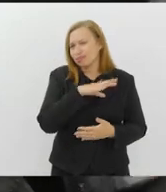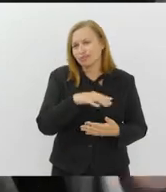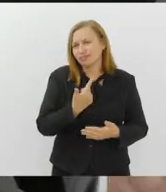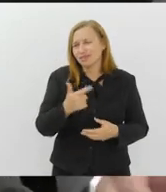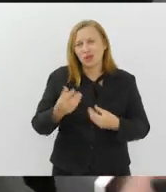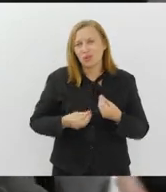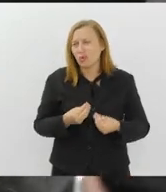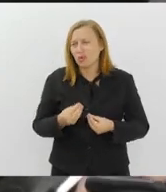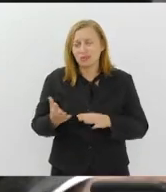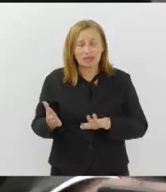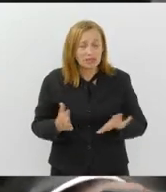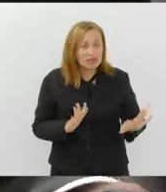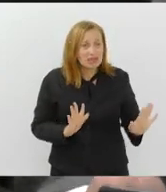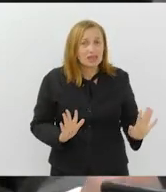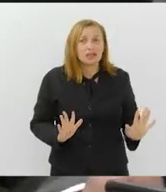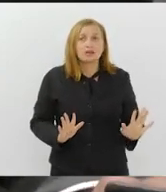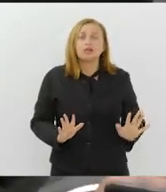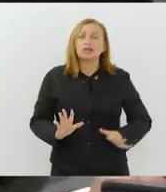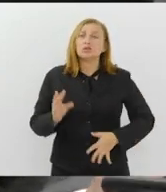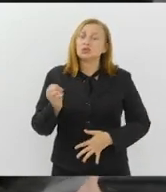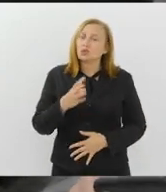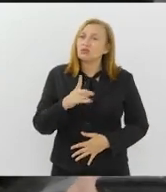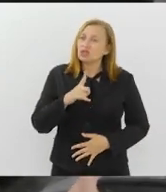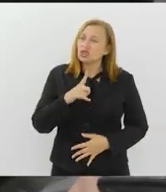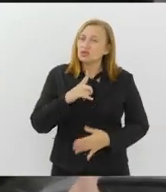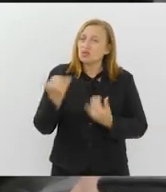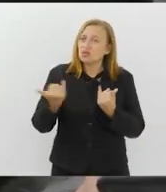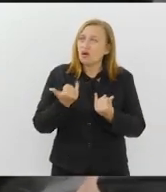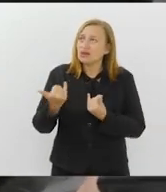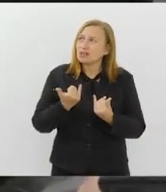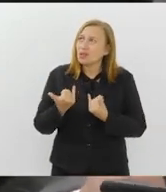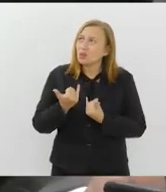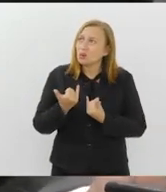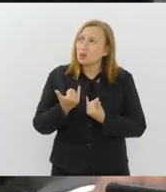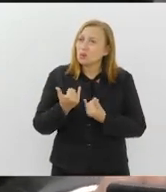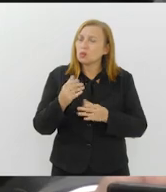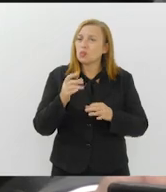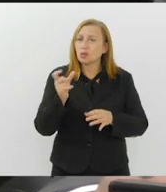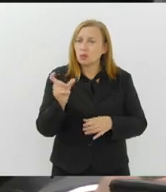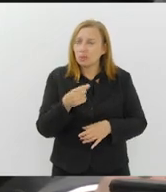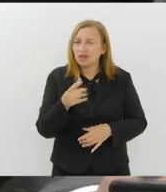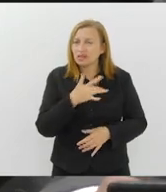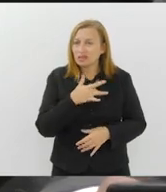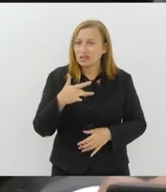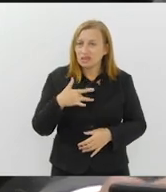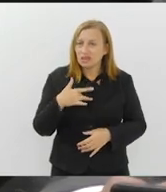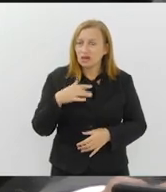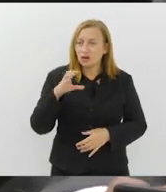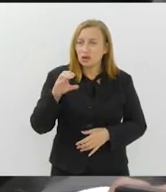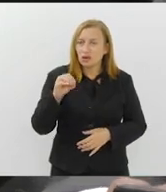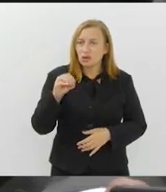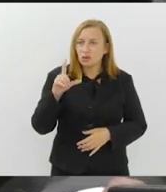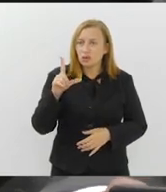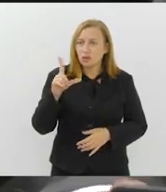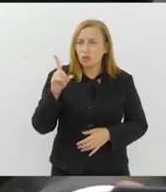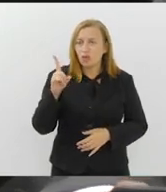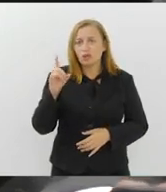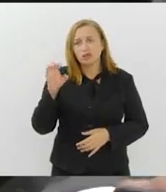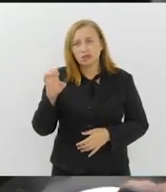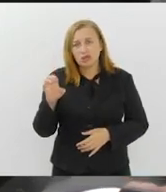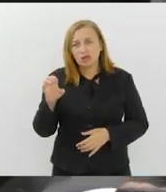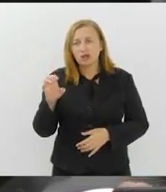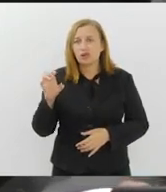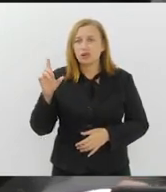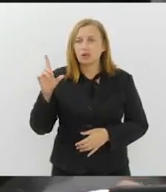daria tempo. Recentemente, eu tive uma notícia de que um plano de saúde que era Golden Cross e agora é a Mil, eu vou nomear